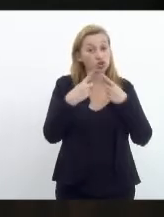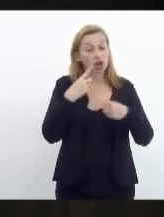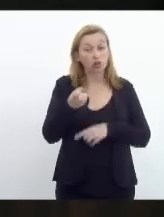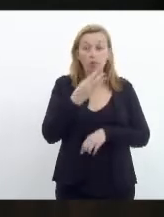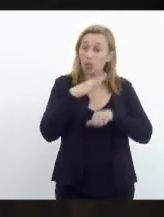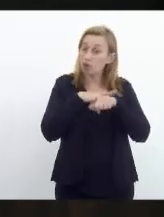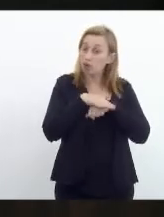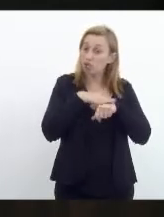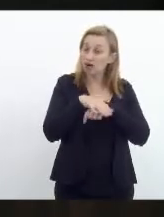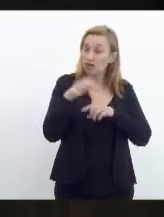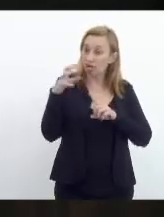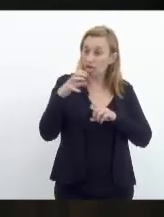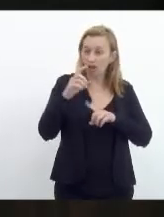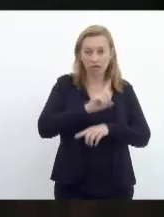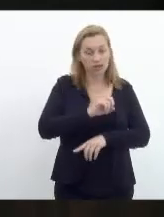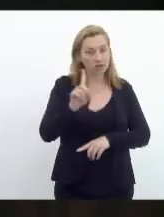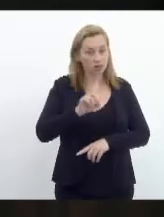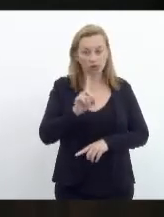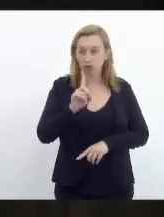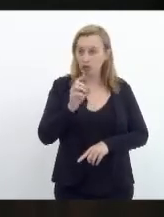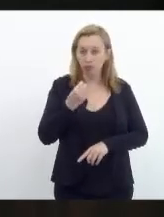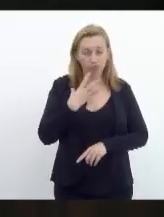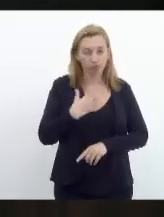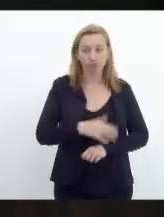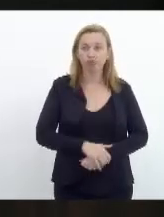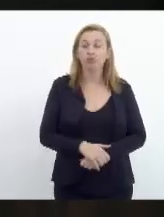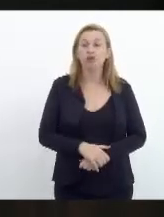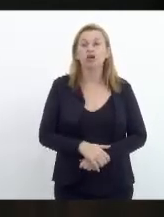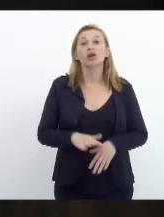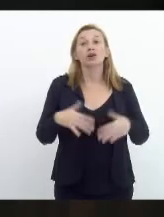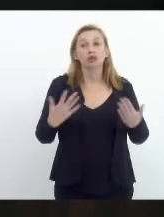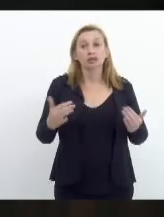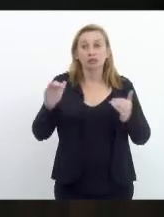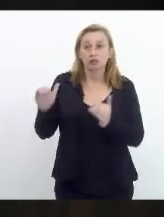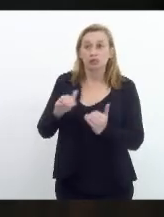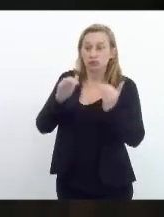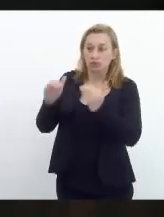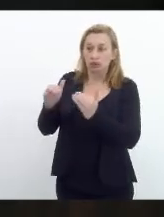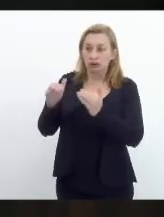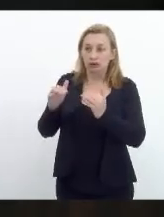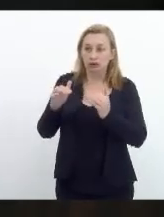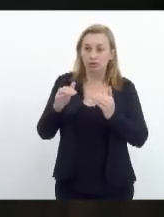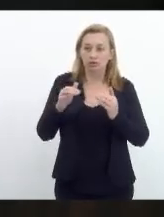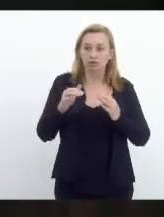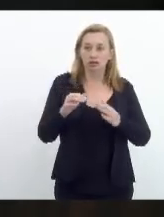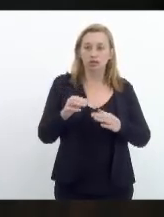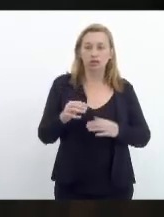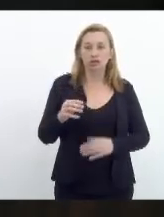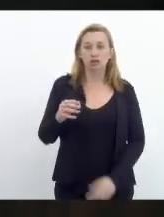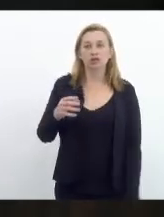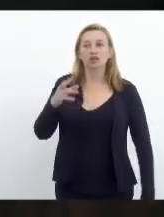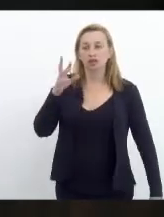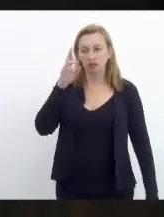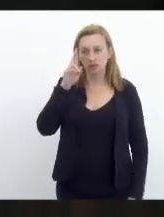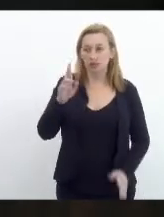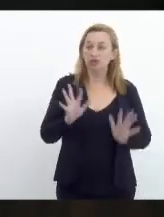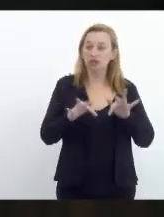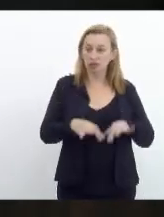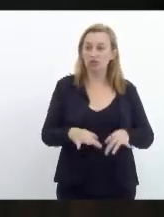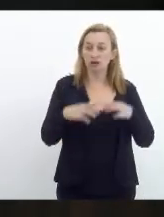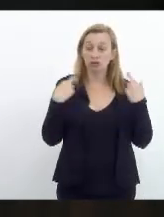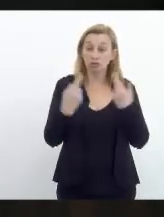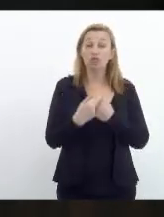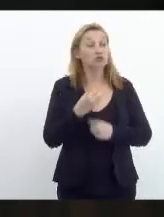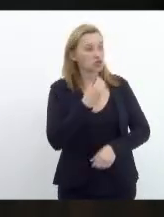pressão, não leva. Então, Vossa Excelência, se terminou a reunião, fez bem. Fez bem. E